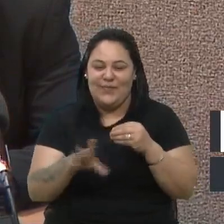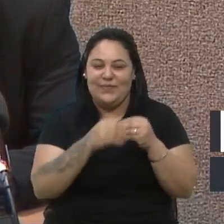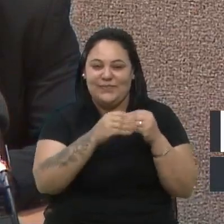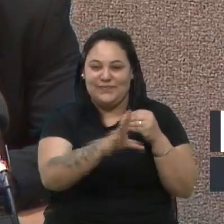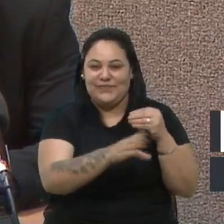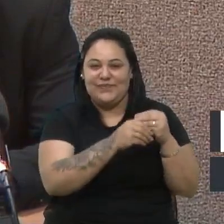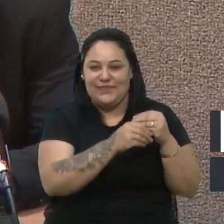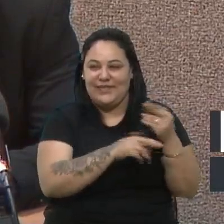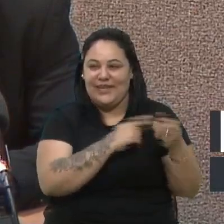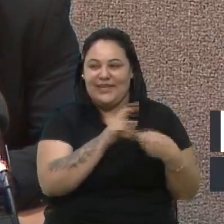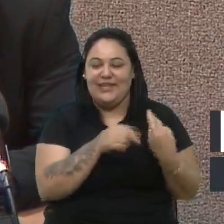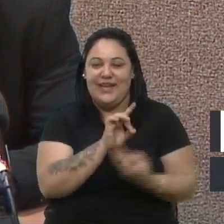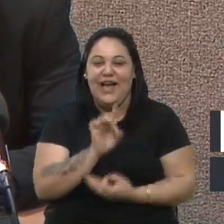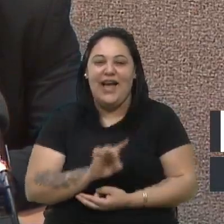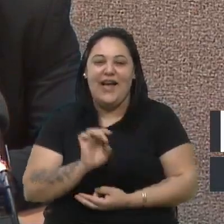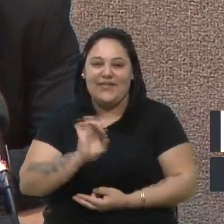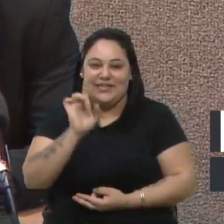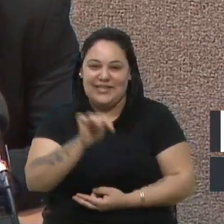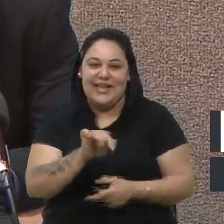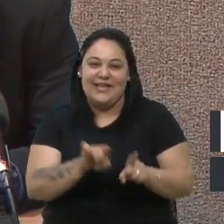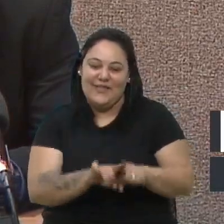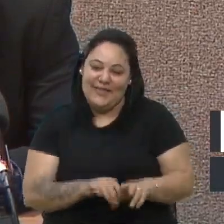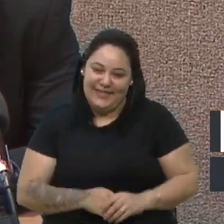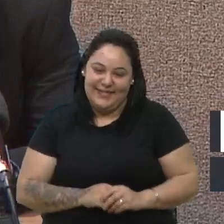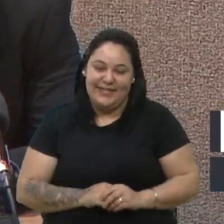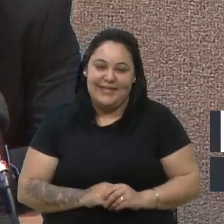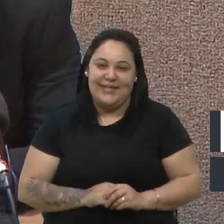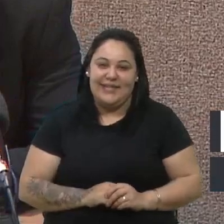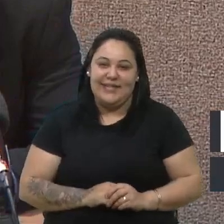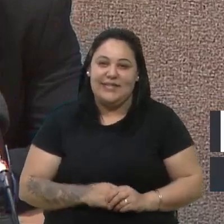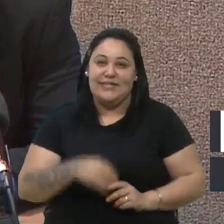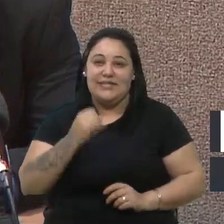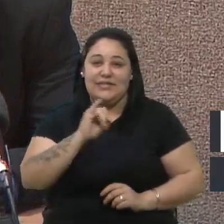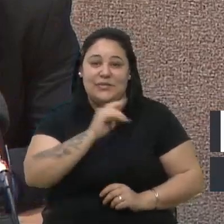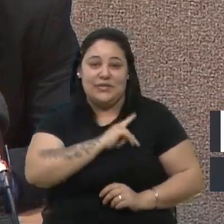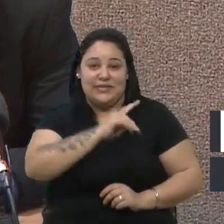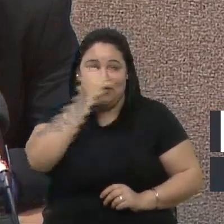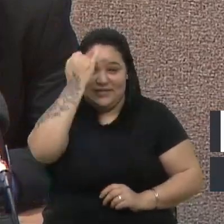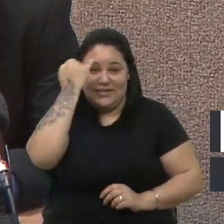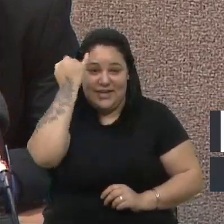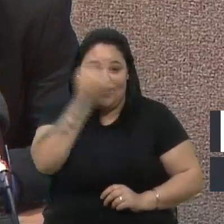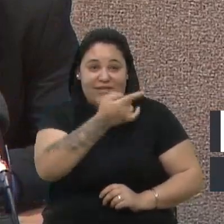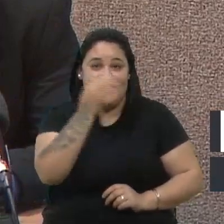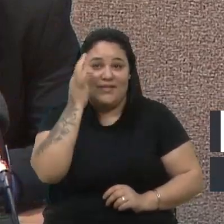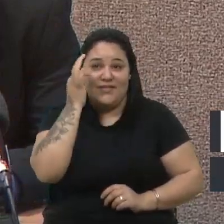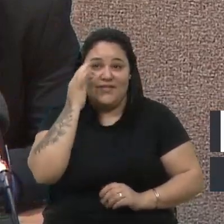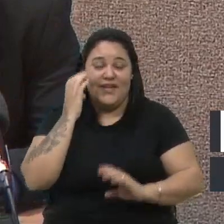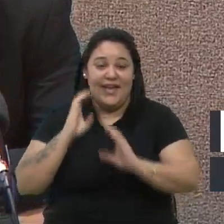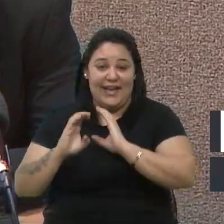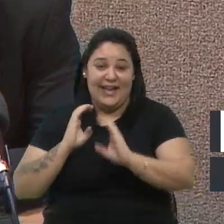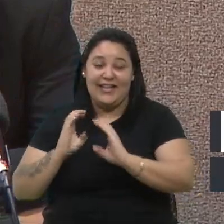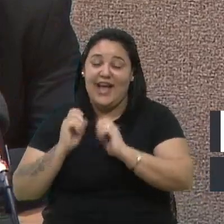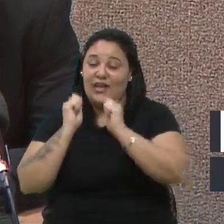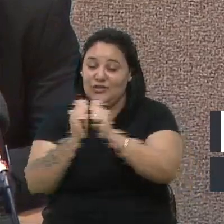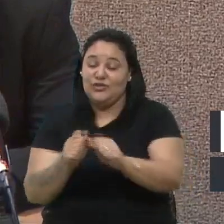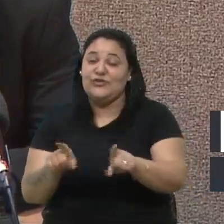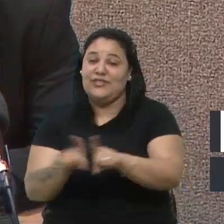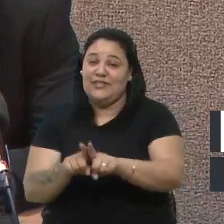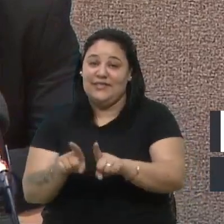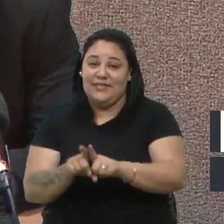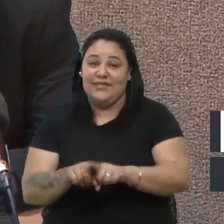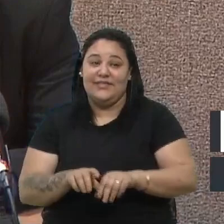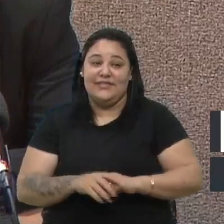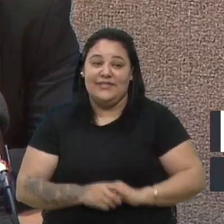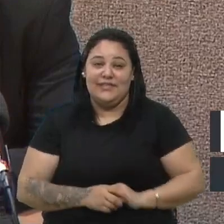ao Zé Teodoro, né? Provavelmente, se o presidente D'Ambrosio estiver aí, ele vai cantar com o Zé Teodoro também, porque o Zé Teodoro é um